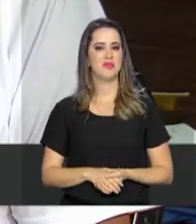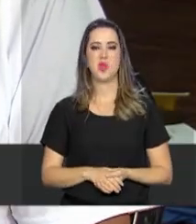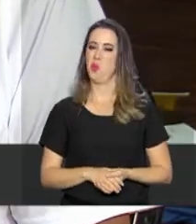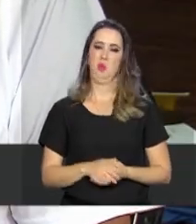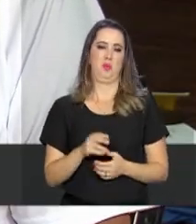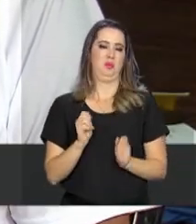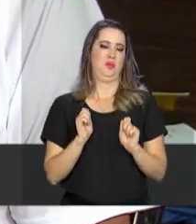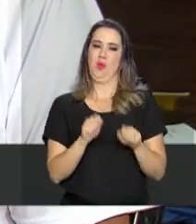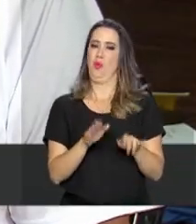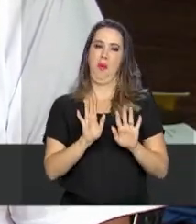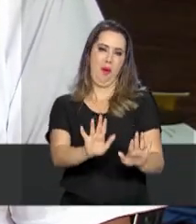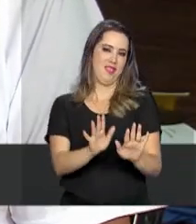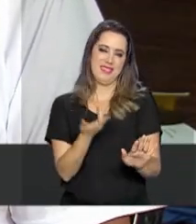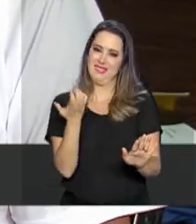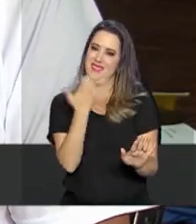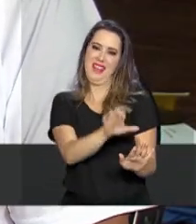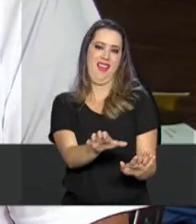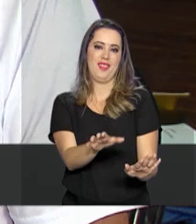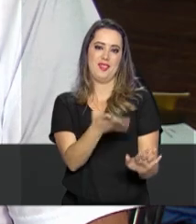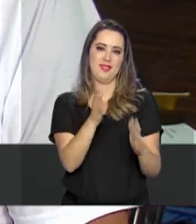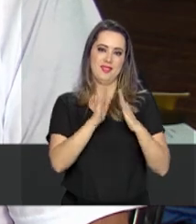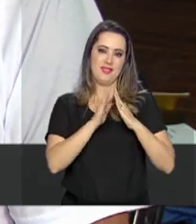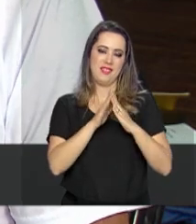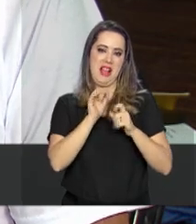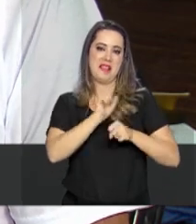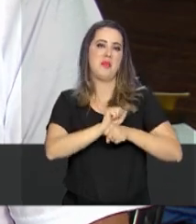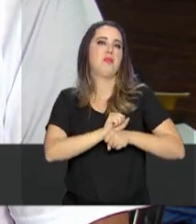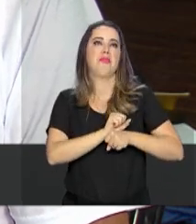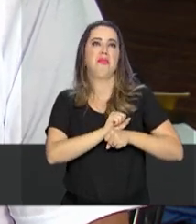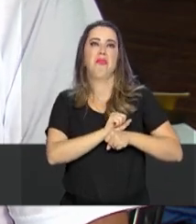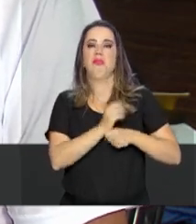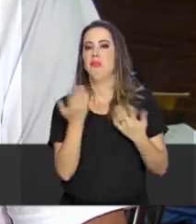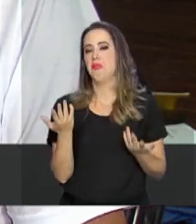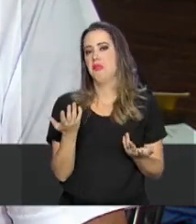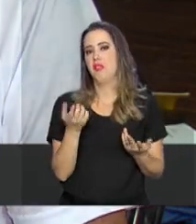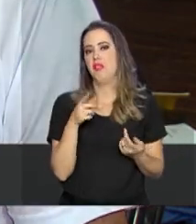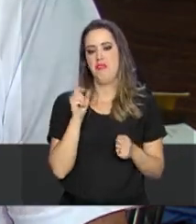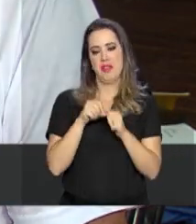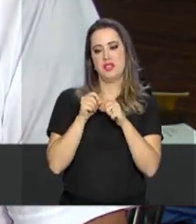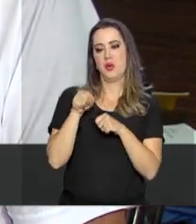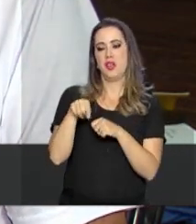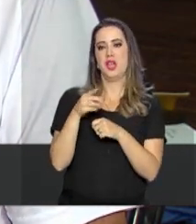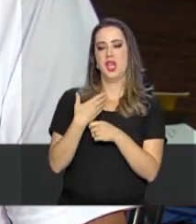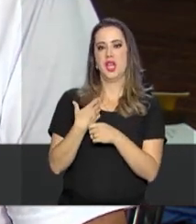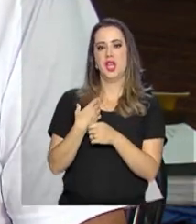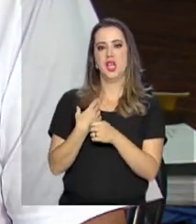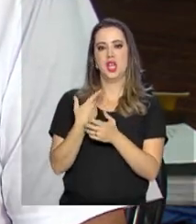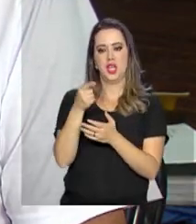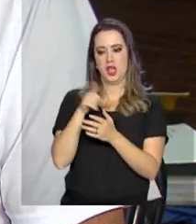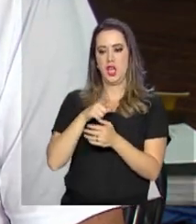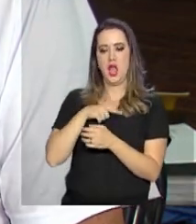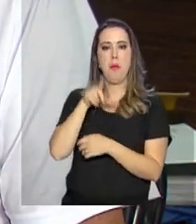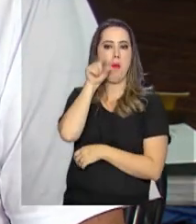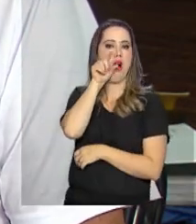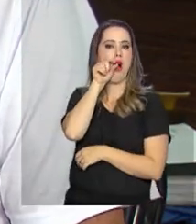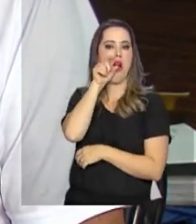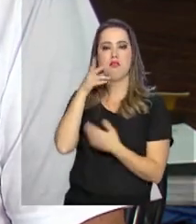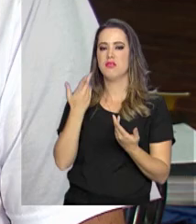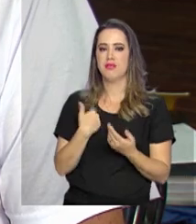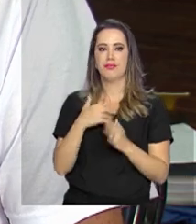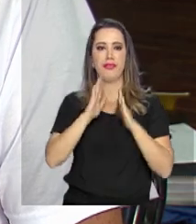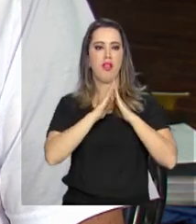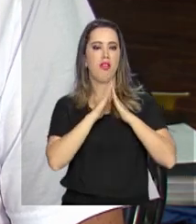porque eu não consigo é é como é que vão fazer criar passarin ficar dentro do apartamento